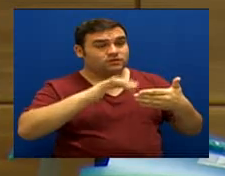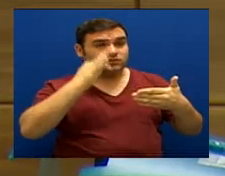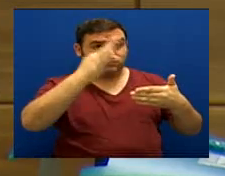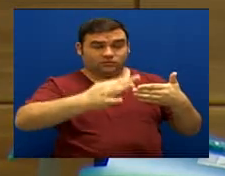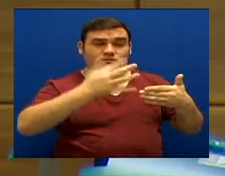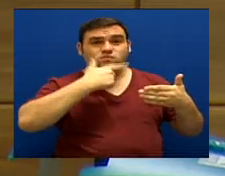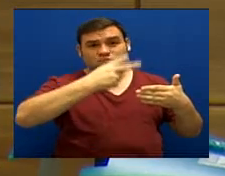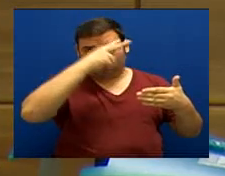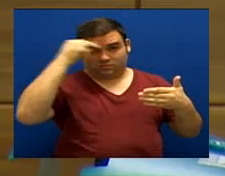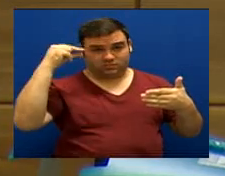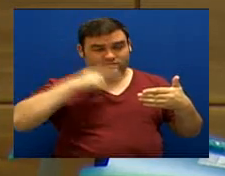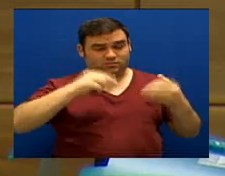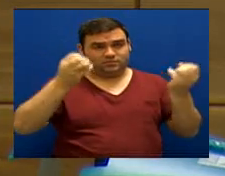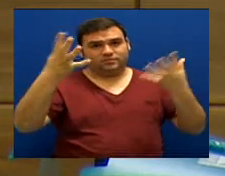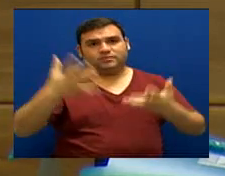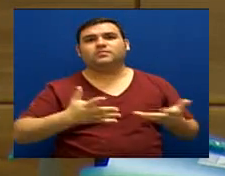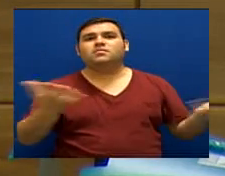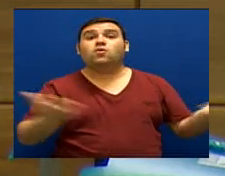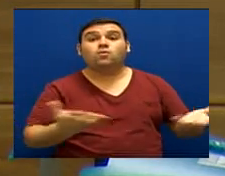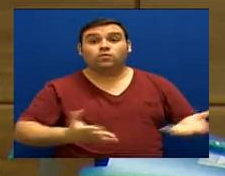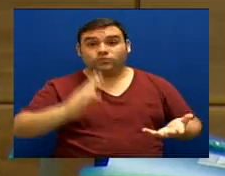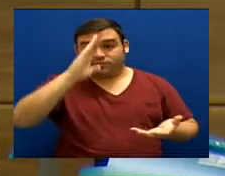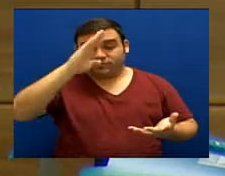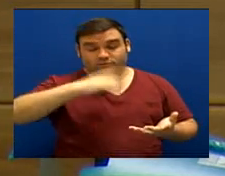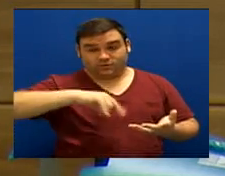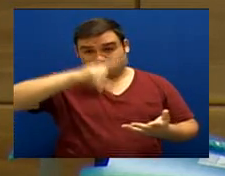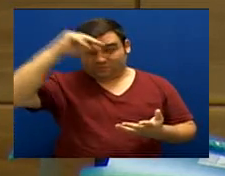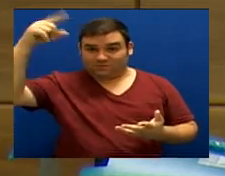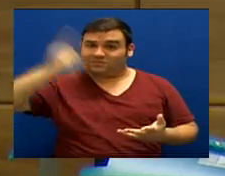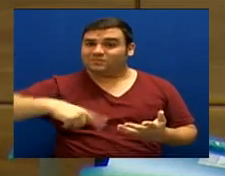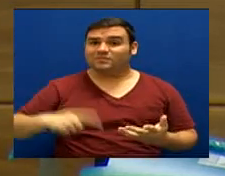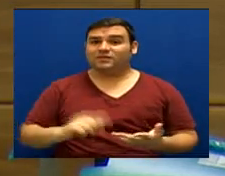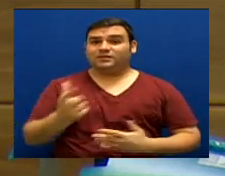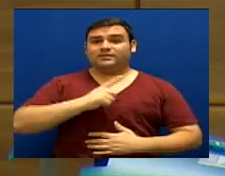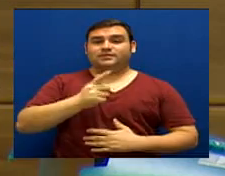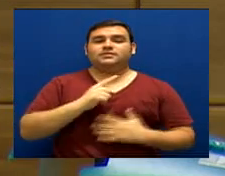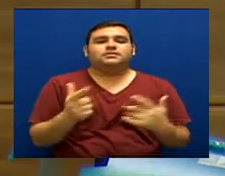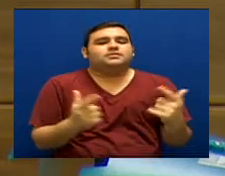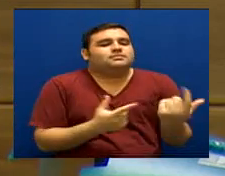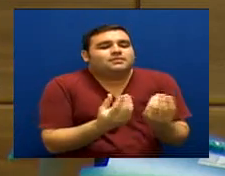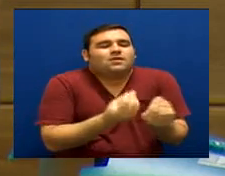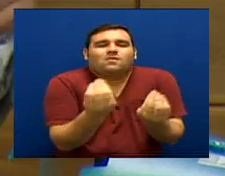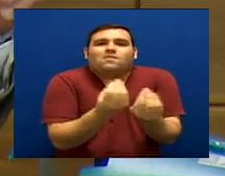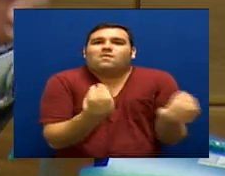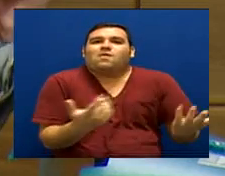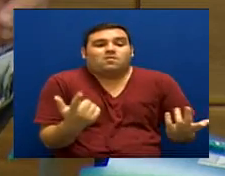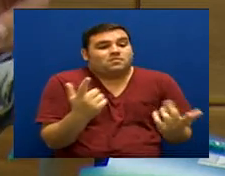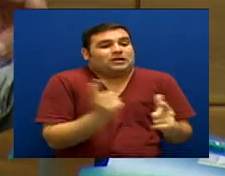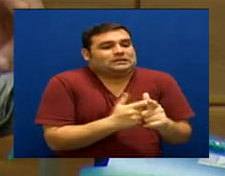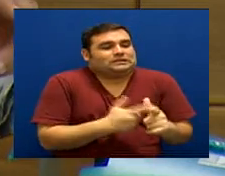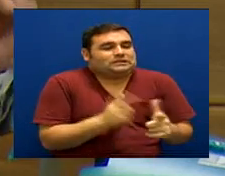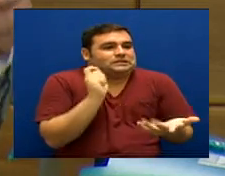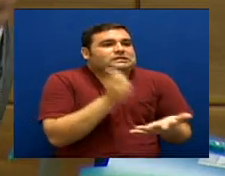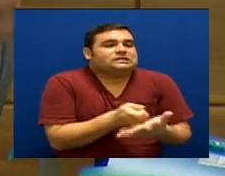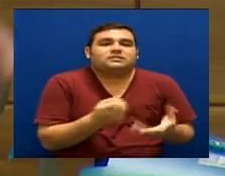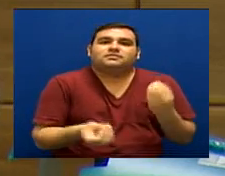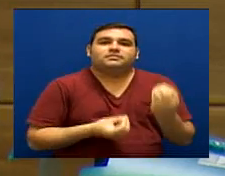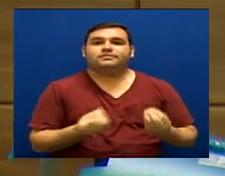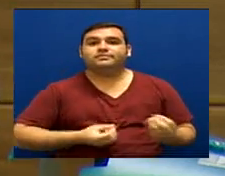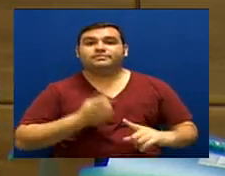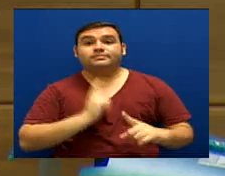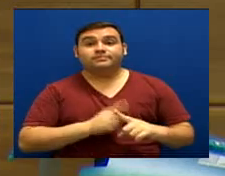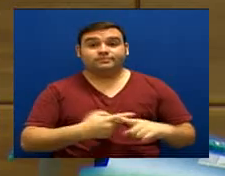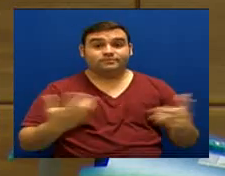prefeito mas o grande exercício de hoje a administração exatamente esse onde é que vai se buscar esse déficit orçamentário que